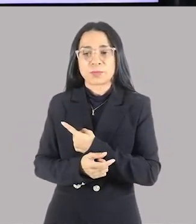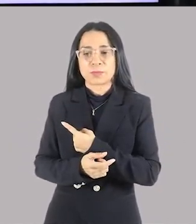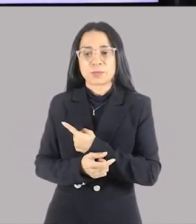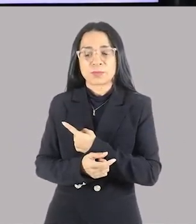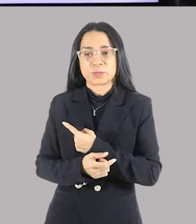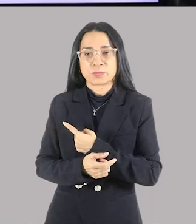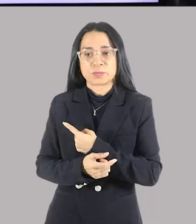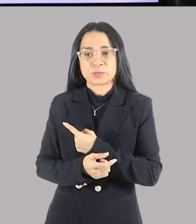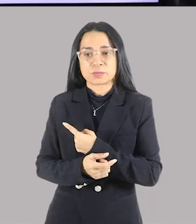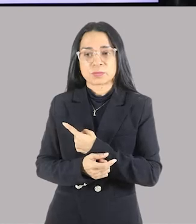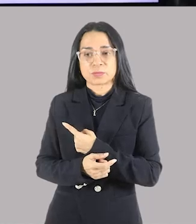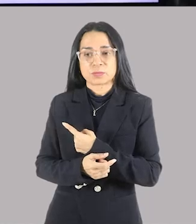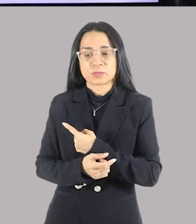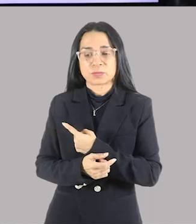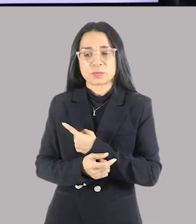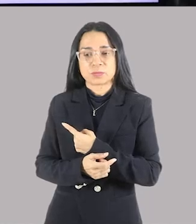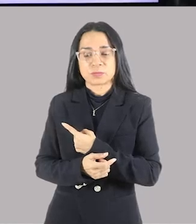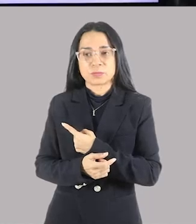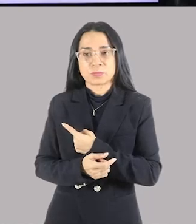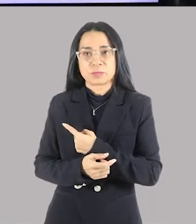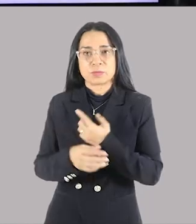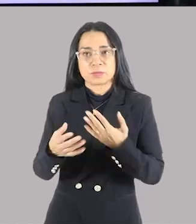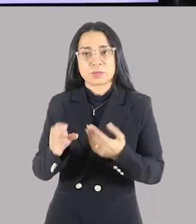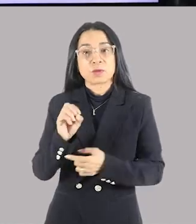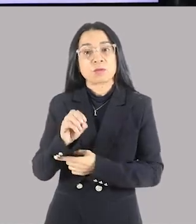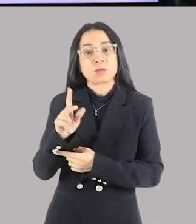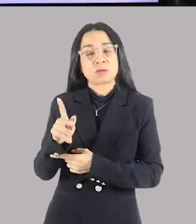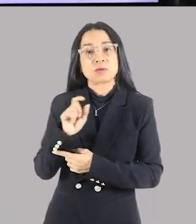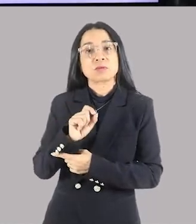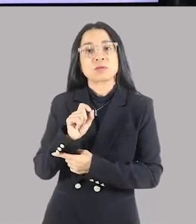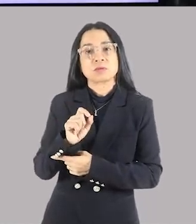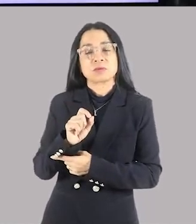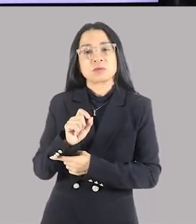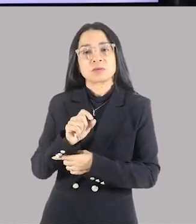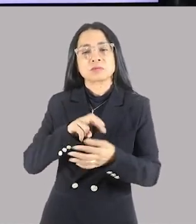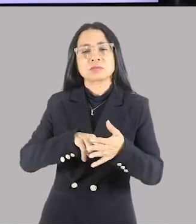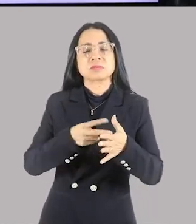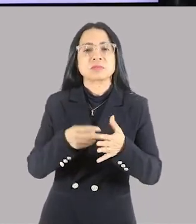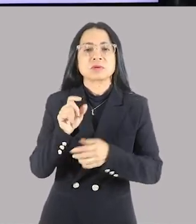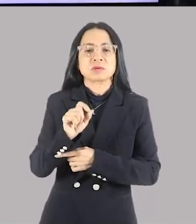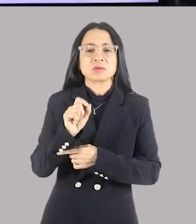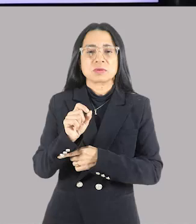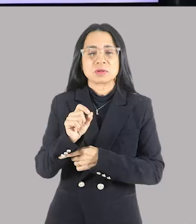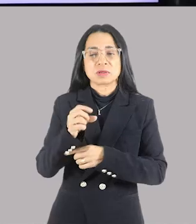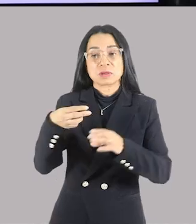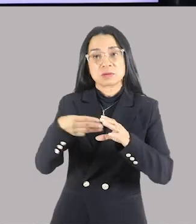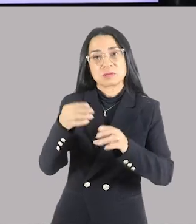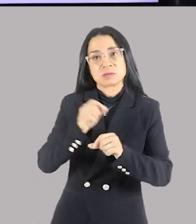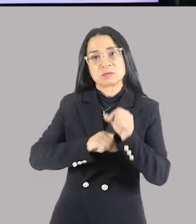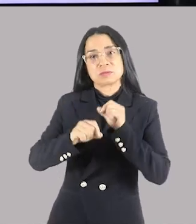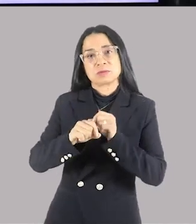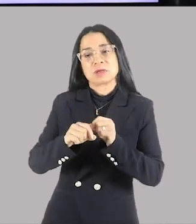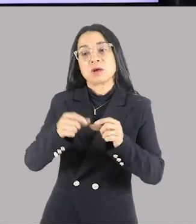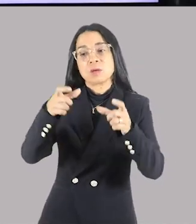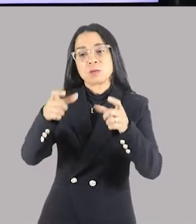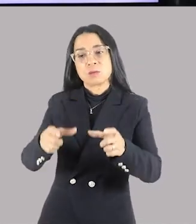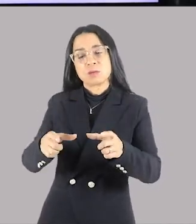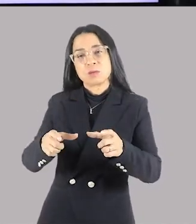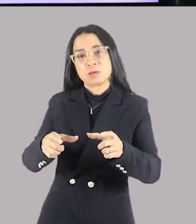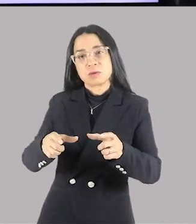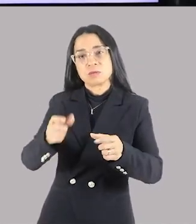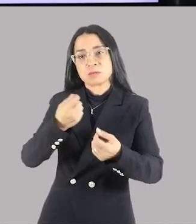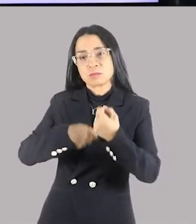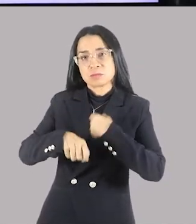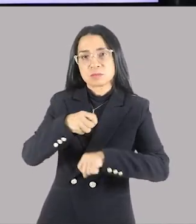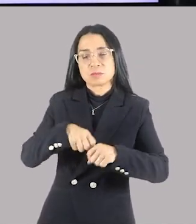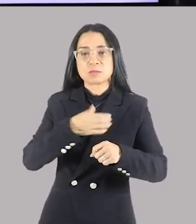defender seus direitos institucionais, ok? Ou seja, a Câmara de Vereadores é um órgão da administração